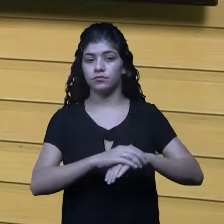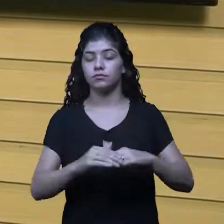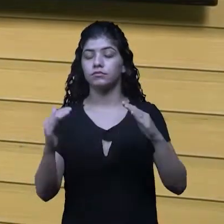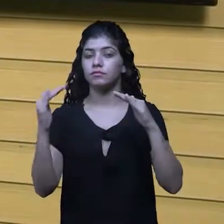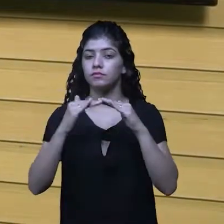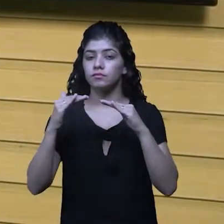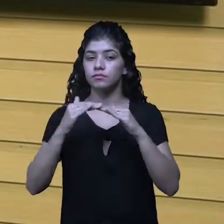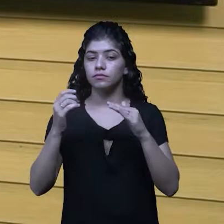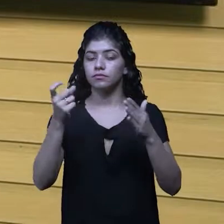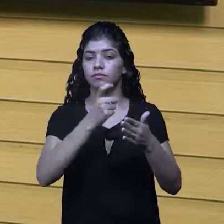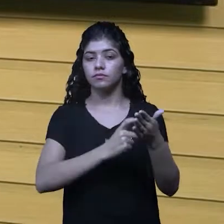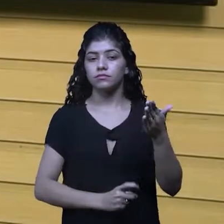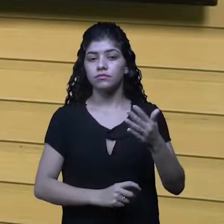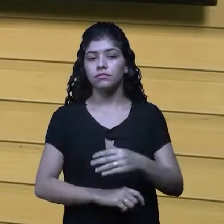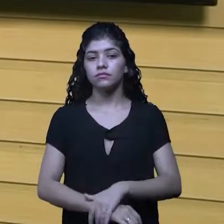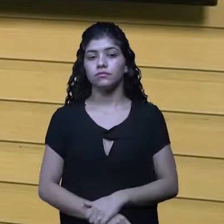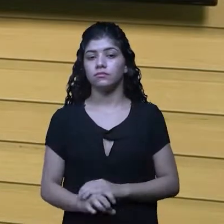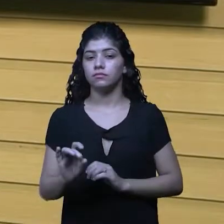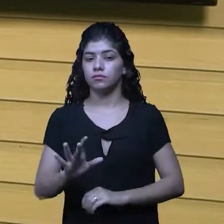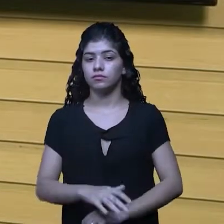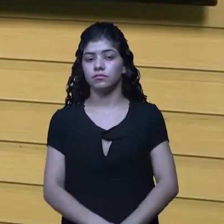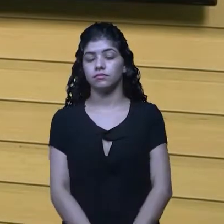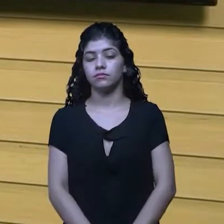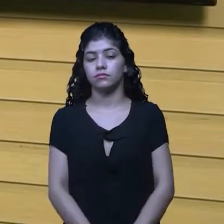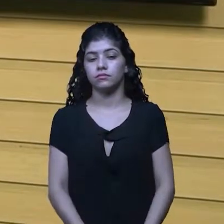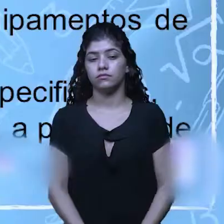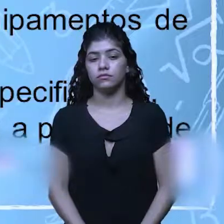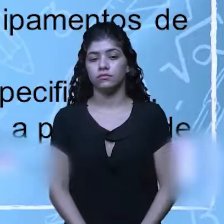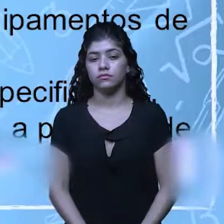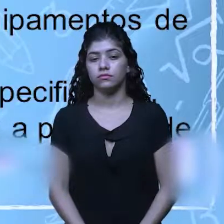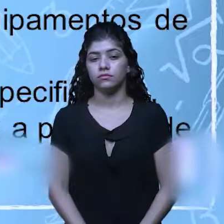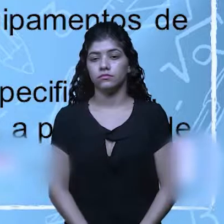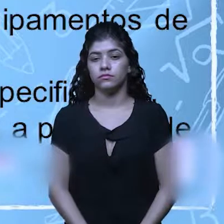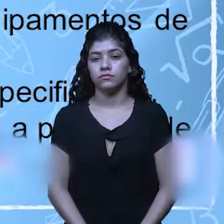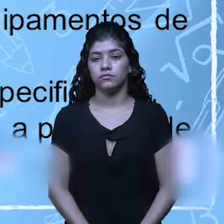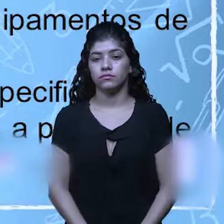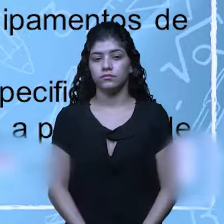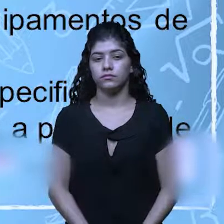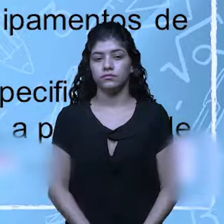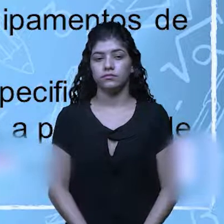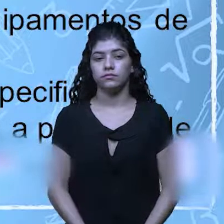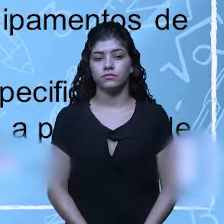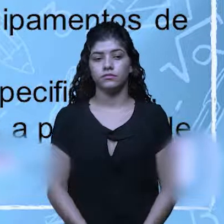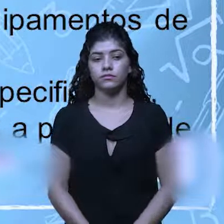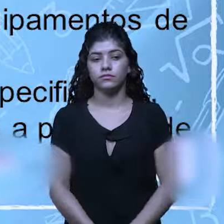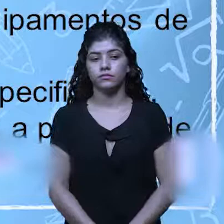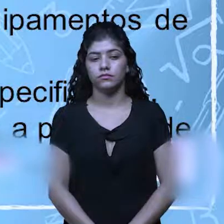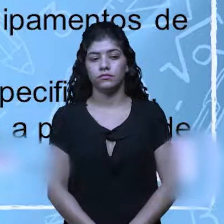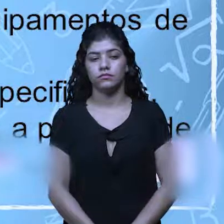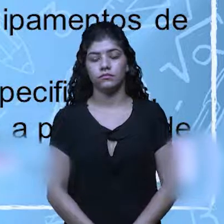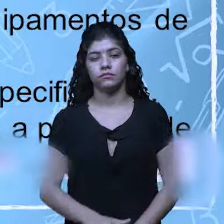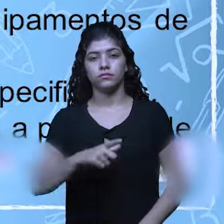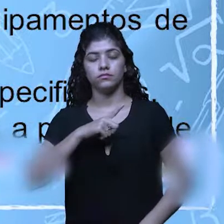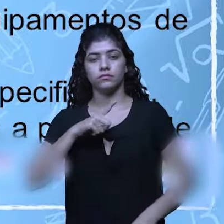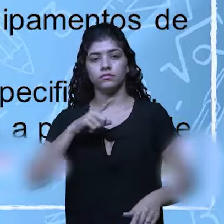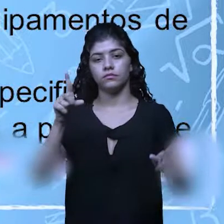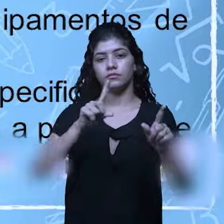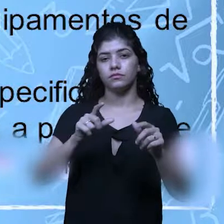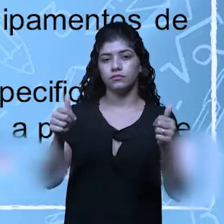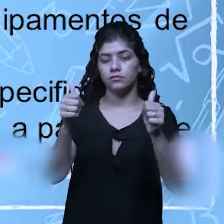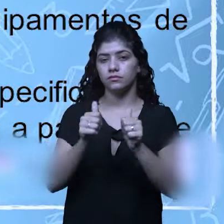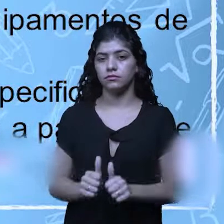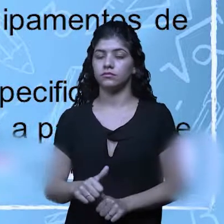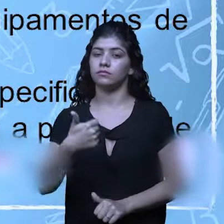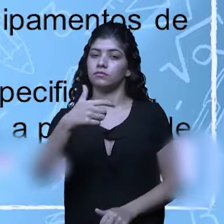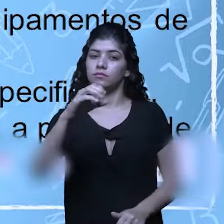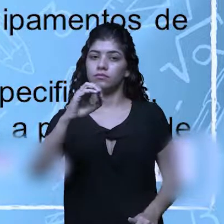seguidos de acordo com o que está estabelecido. Apenas isso. A norma ABNT NBR ISO 9001, em sua revisão